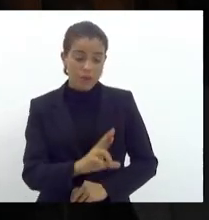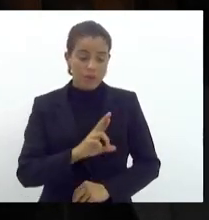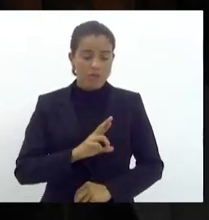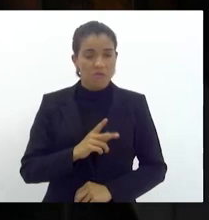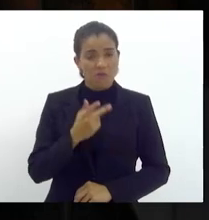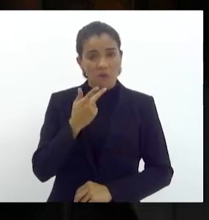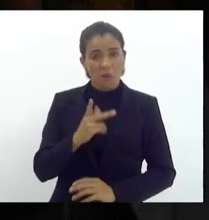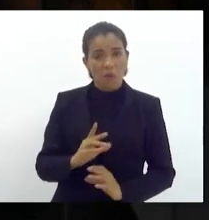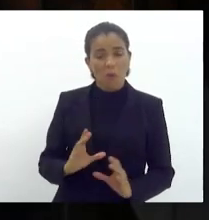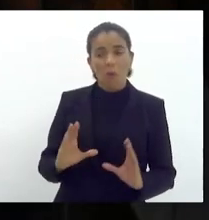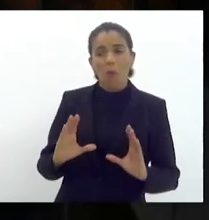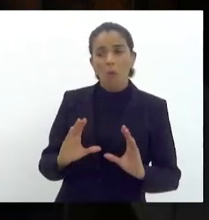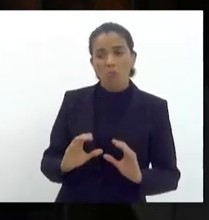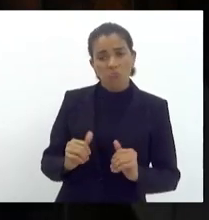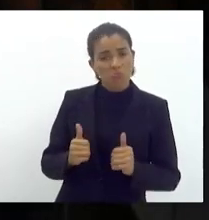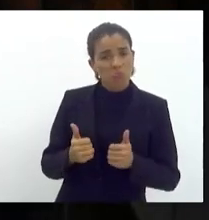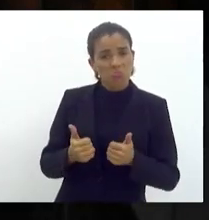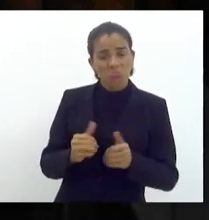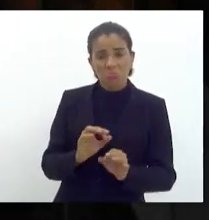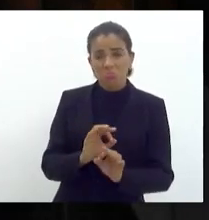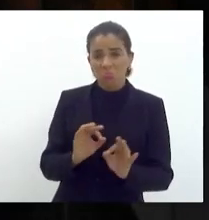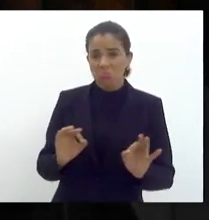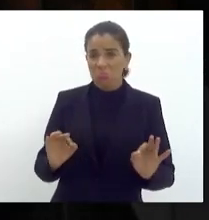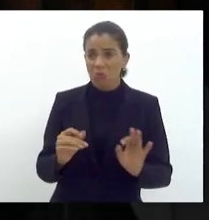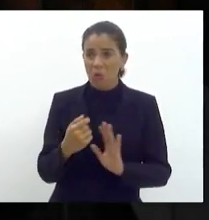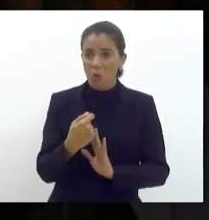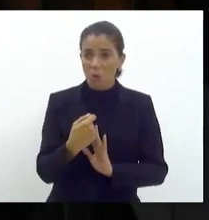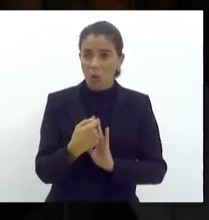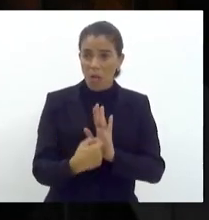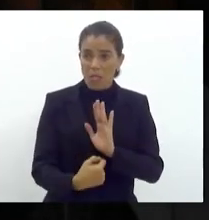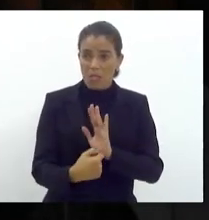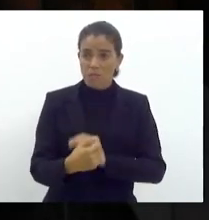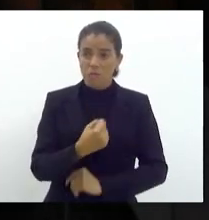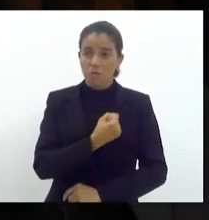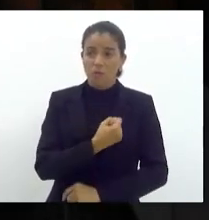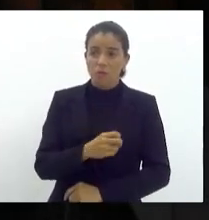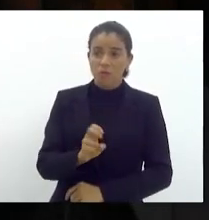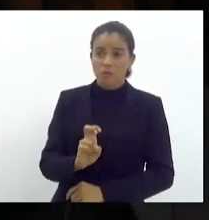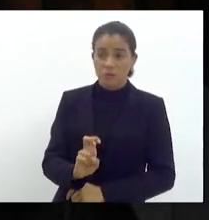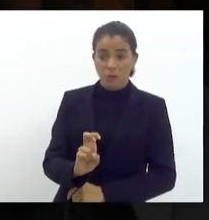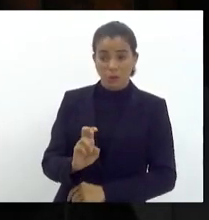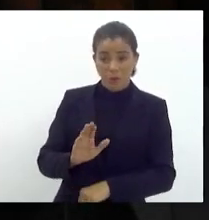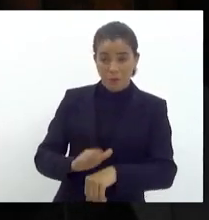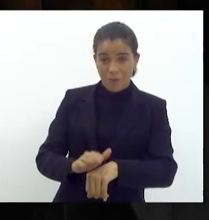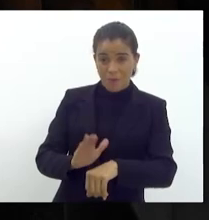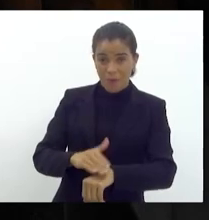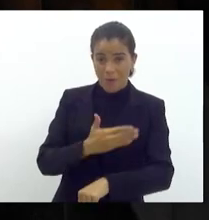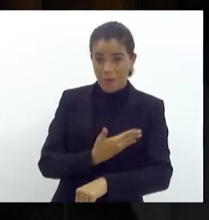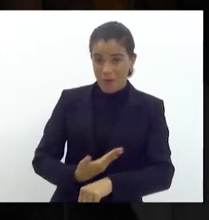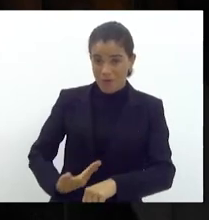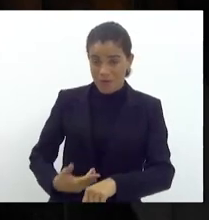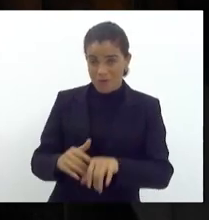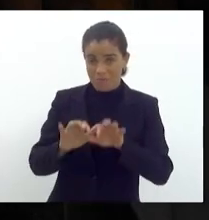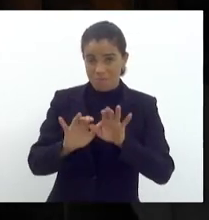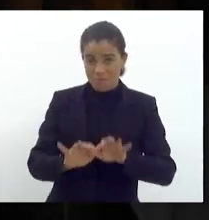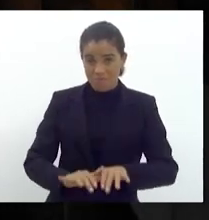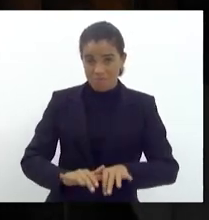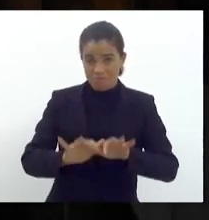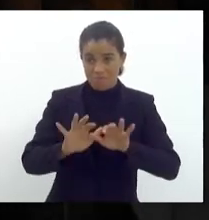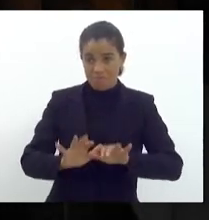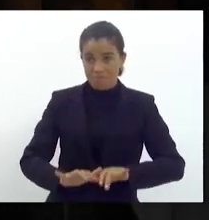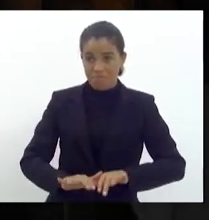confortável com a redação 5 que ele fez mais tarde